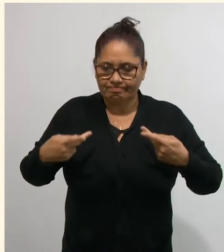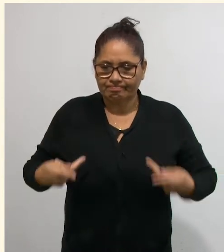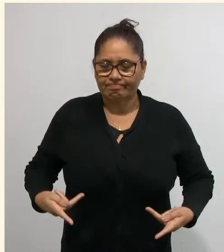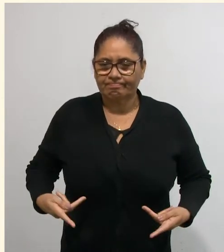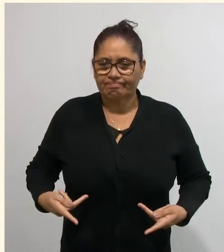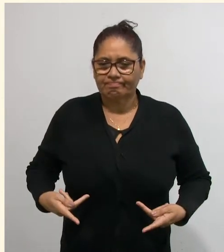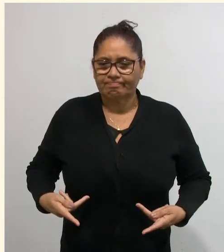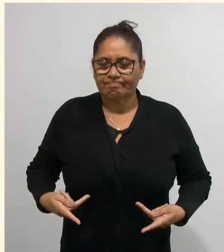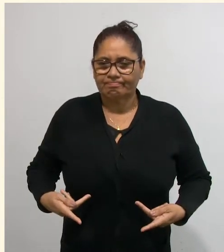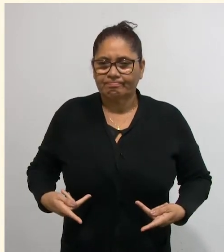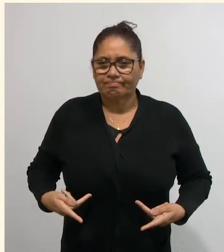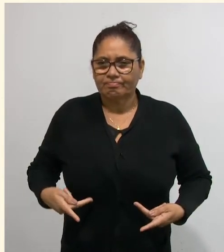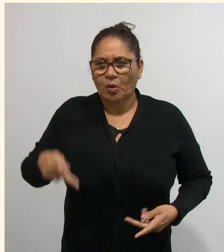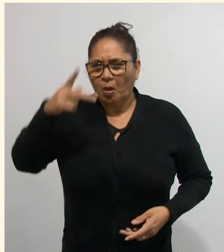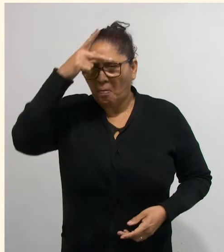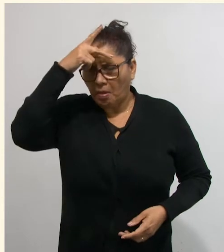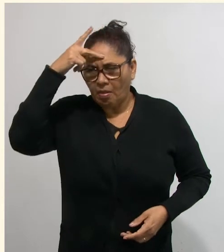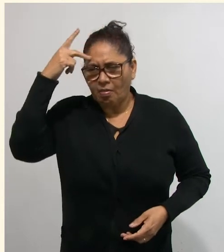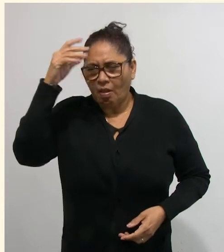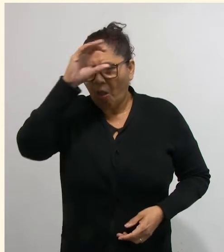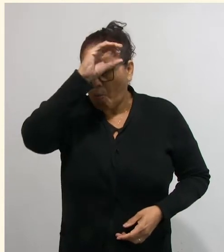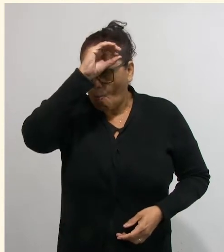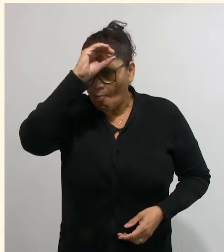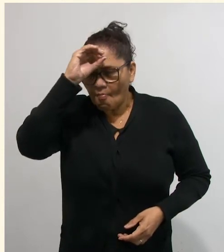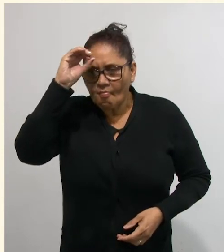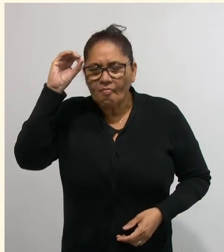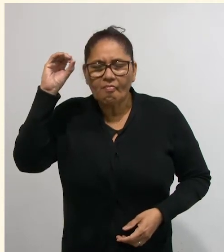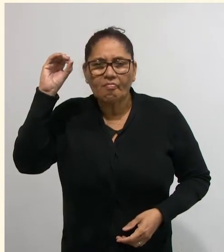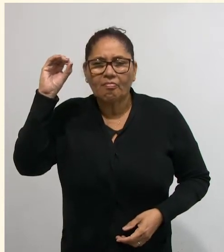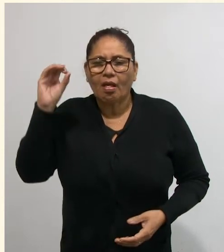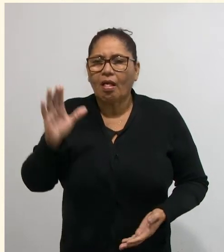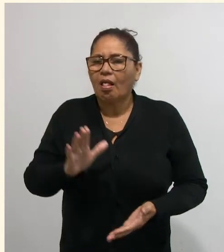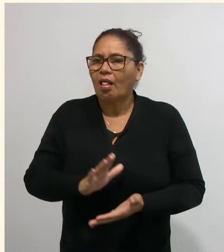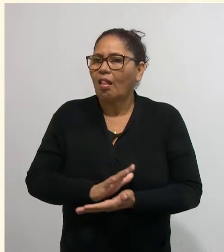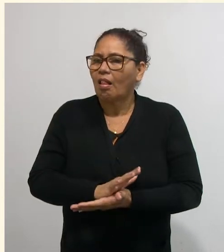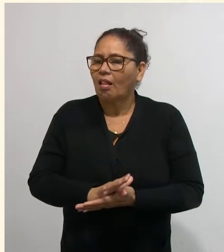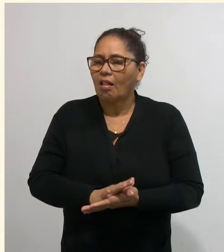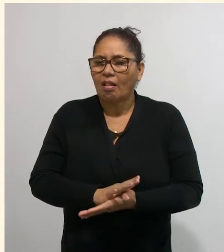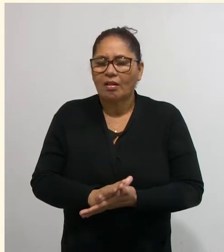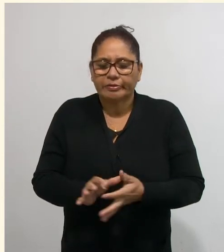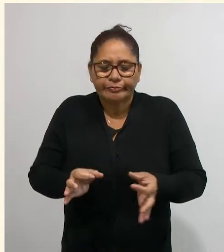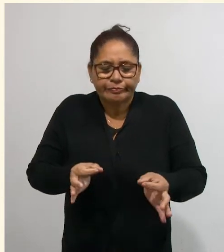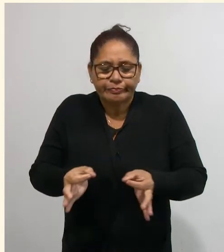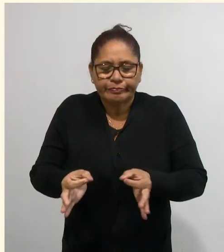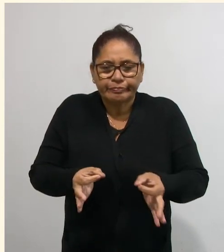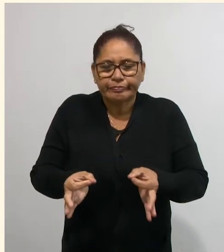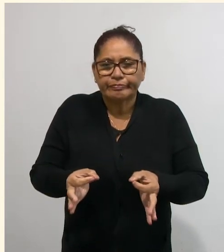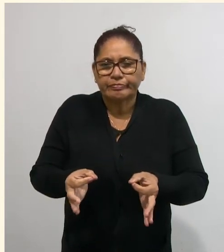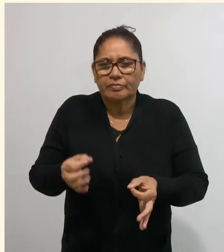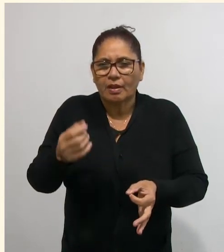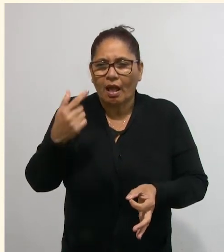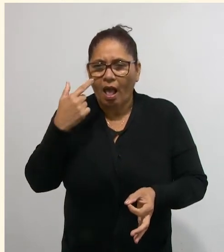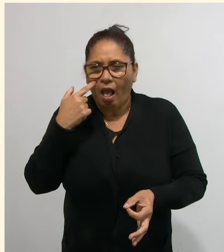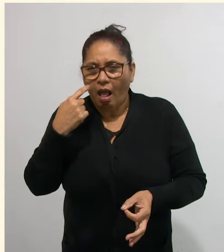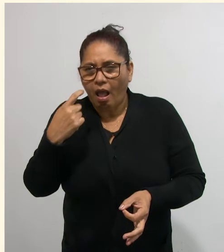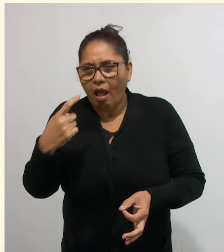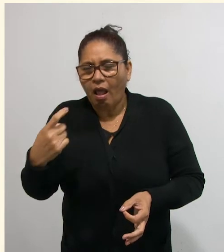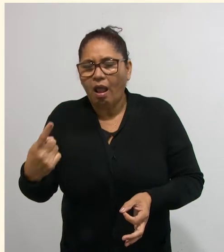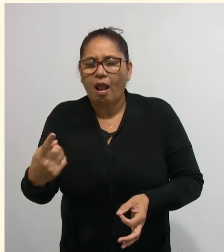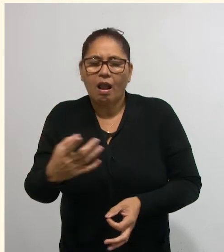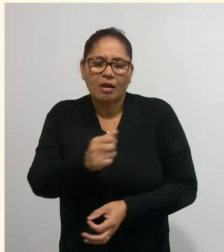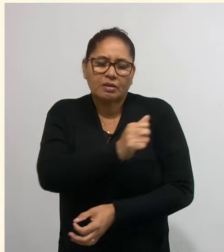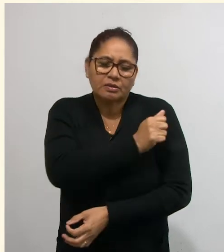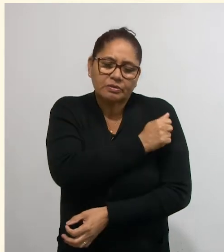uma tábua rasa, e a educação é a sua prática organizada de acordo com os interesses do aluno. Então, nesse